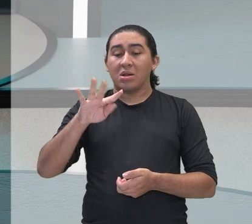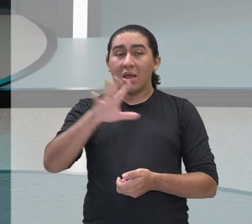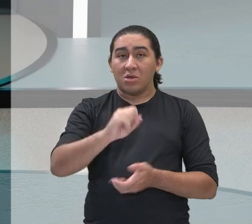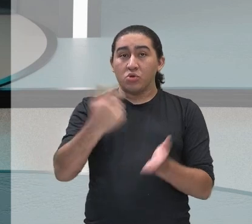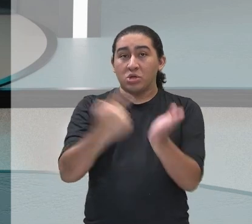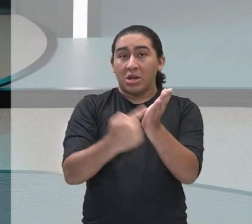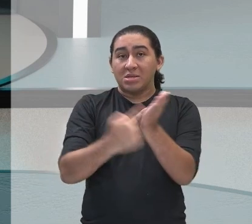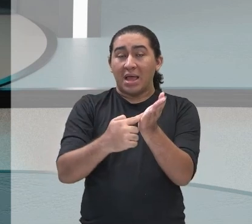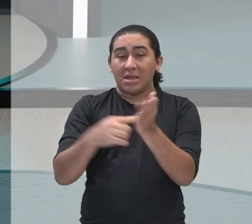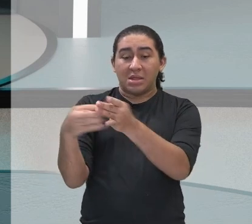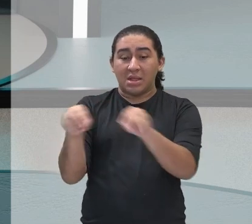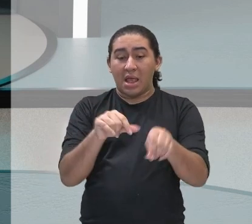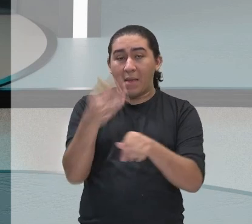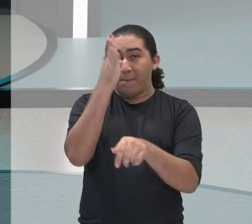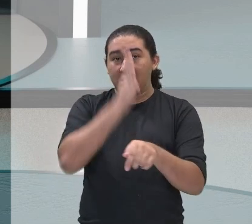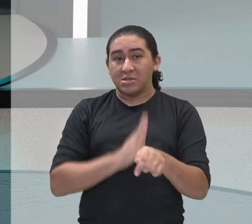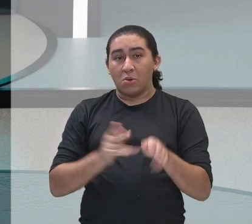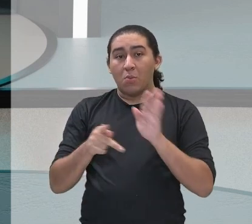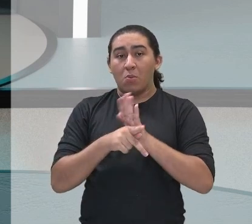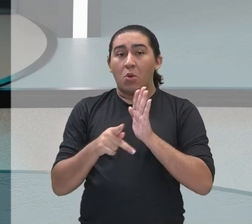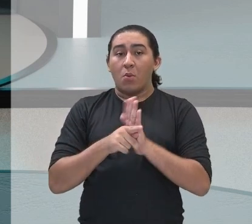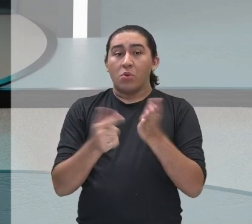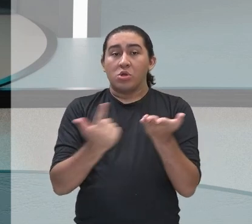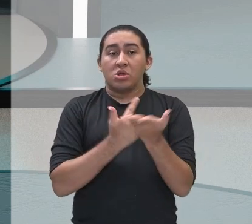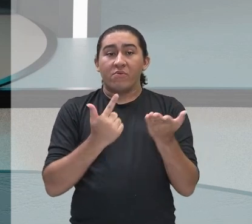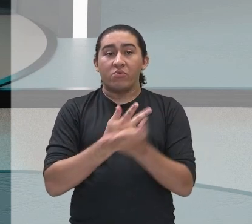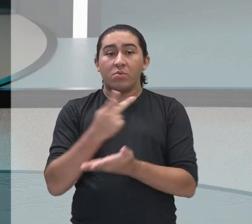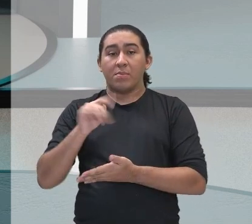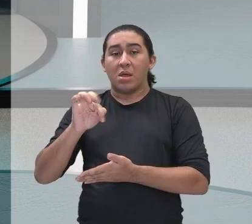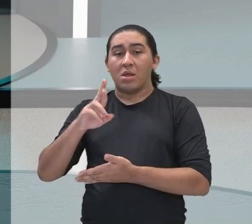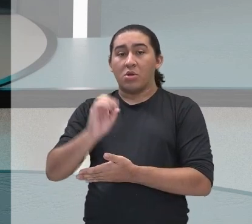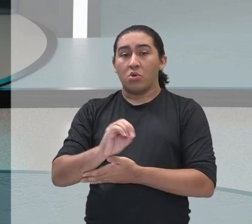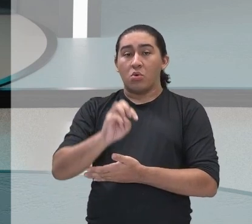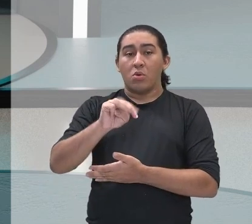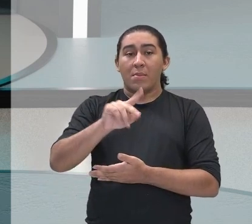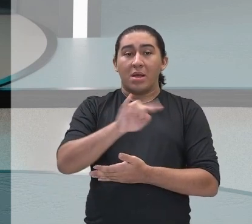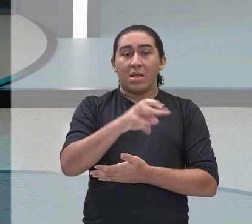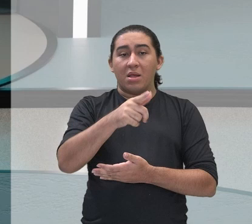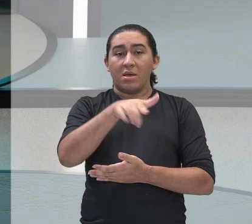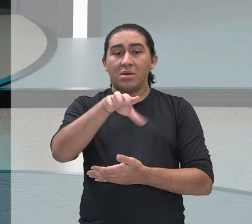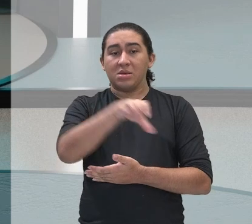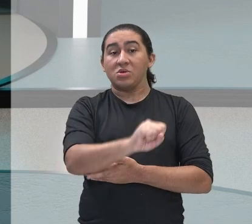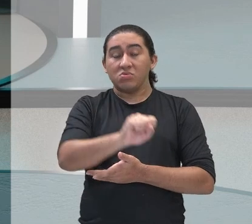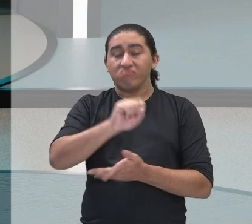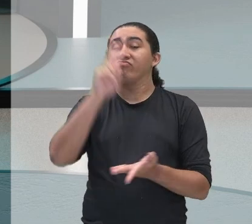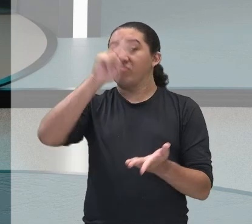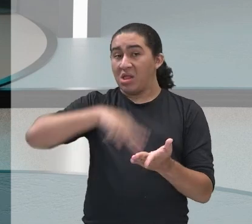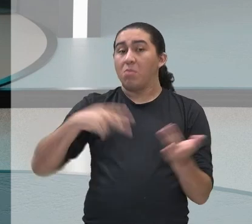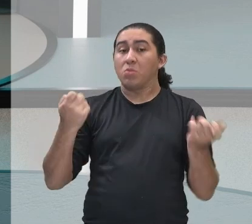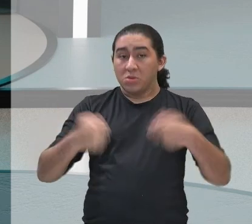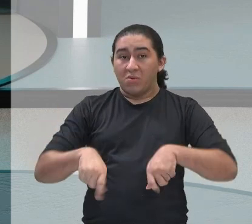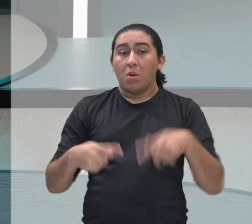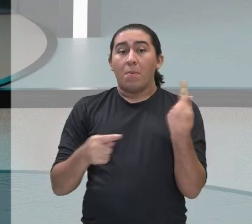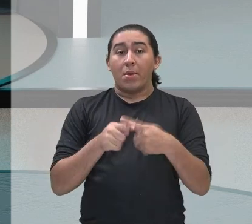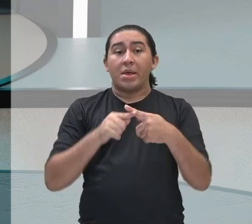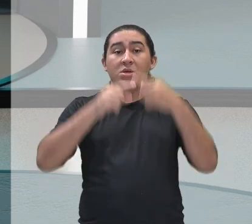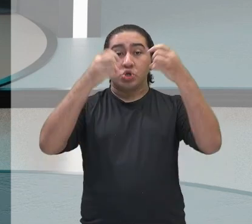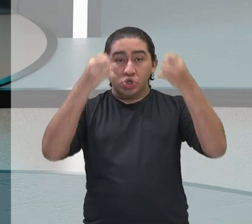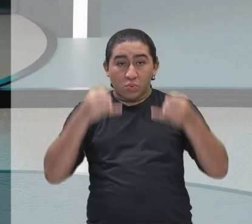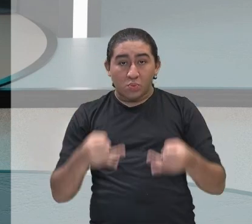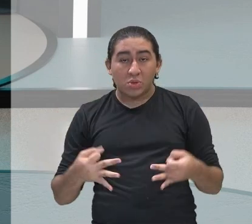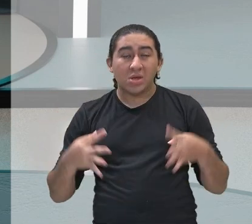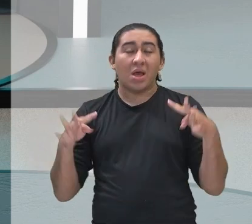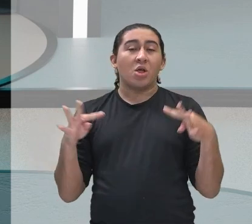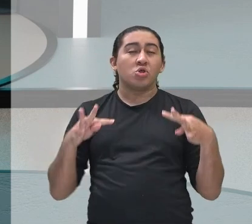Brasil, de Pero Magalhães Gândavo, leiam, porque ele descreve todos